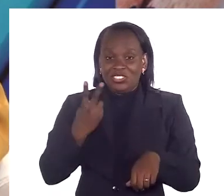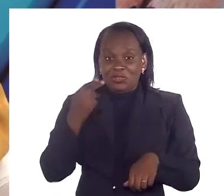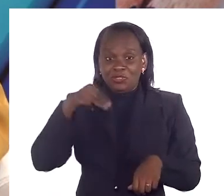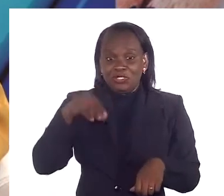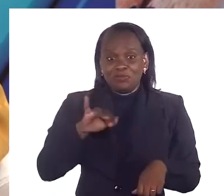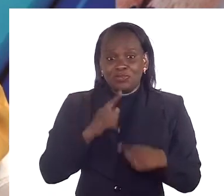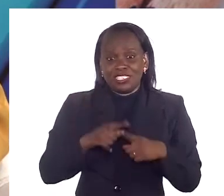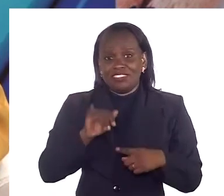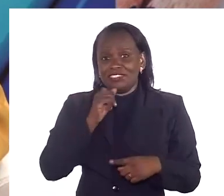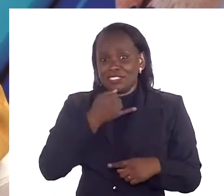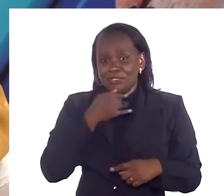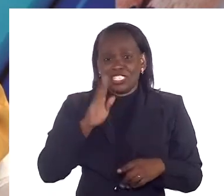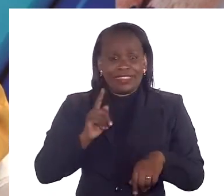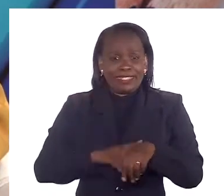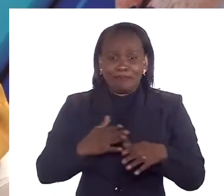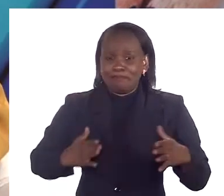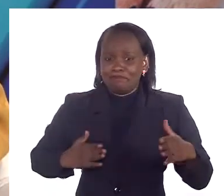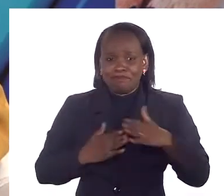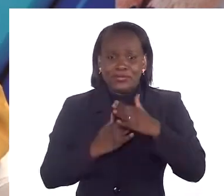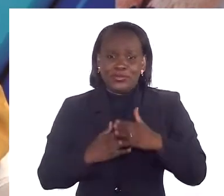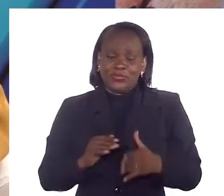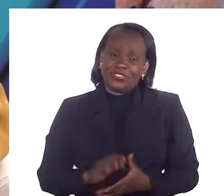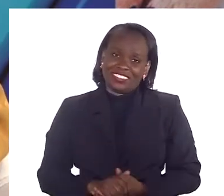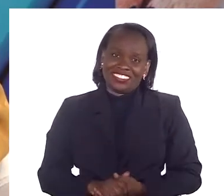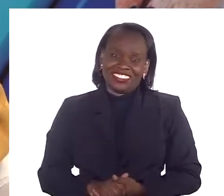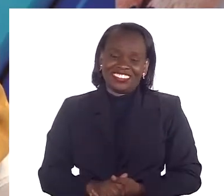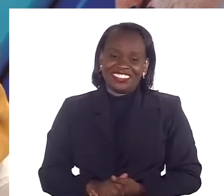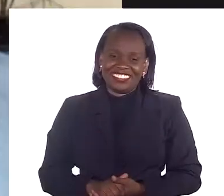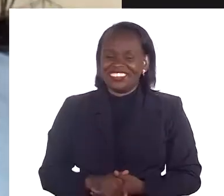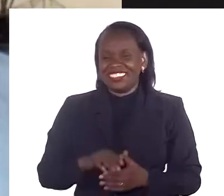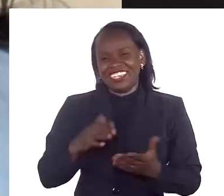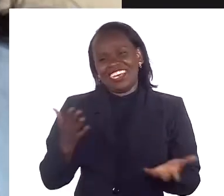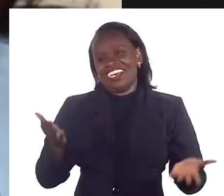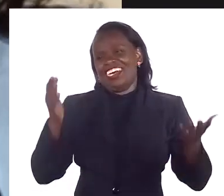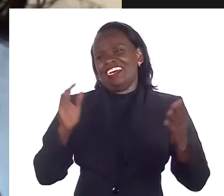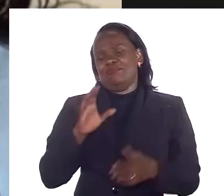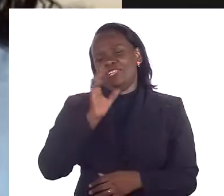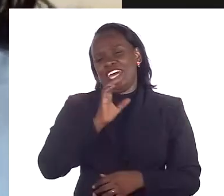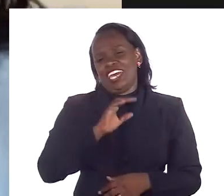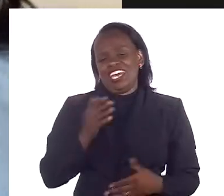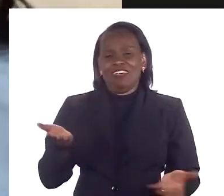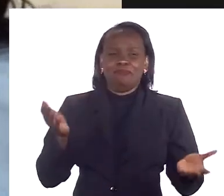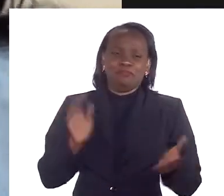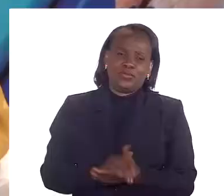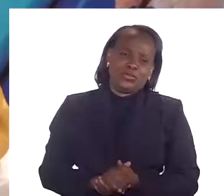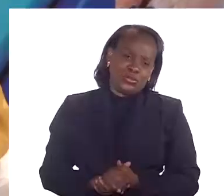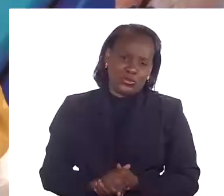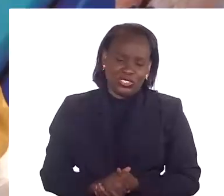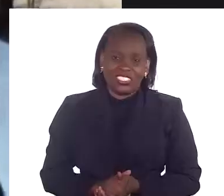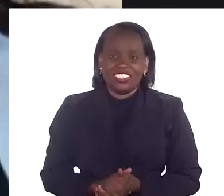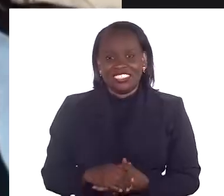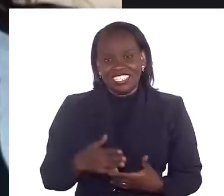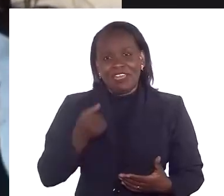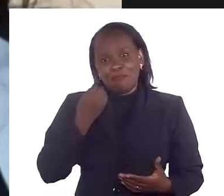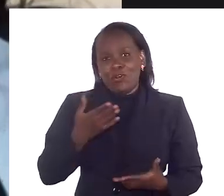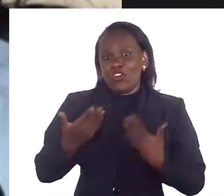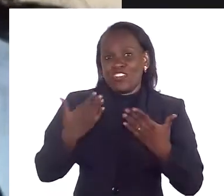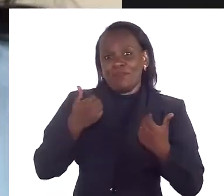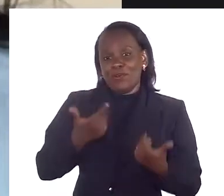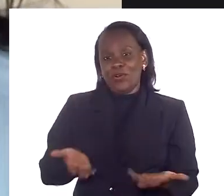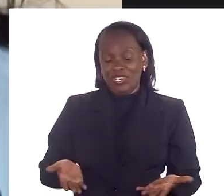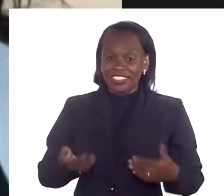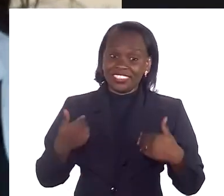porque infelizmente a gente está já com o tempo estourando. Nossa, passa muito rápido. Muito, Conversa quando é muito. boa, passa rapidinho,